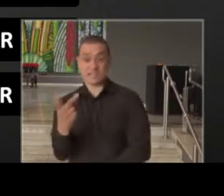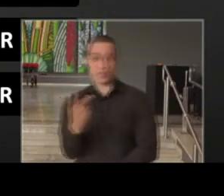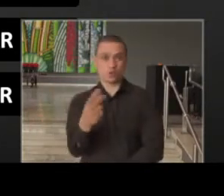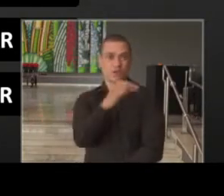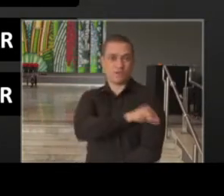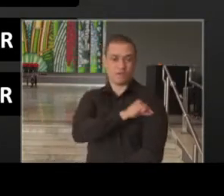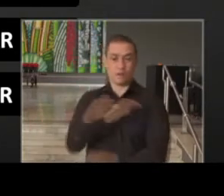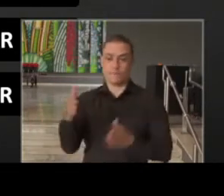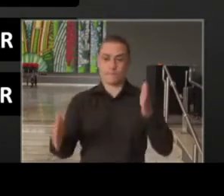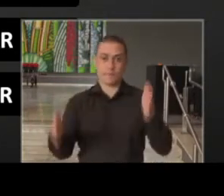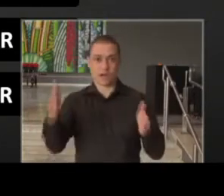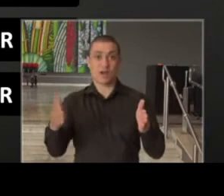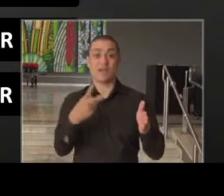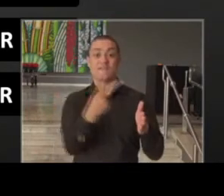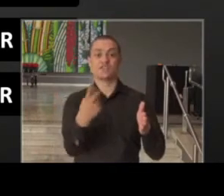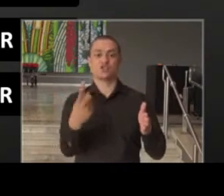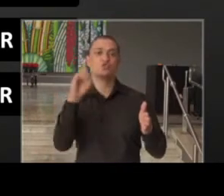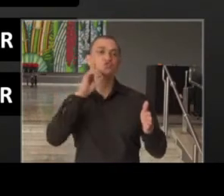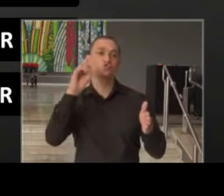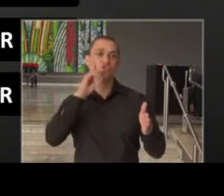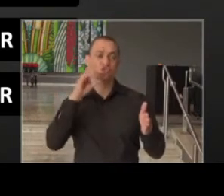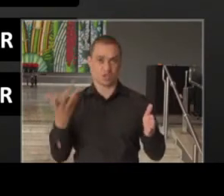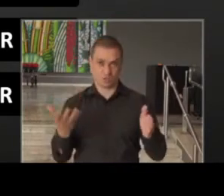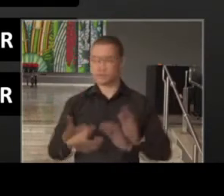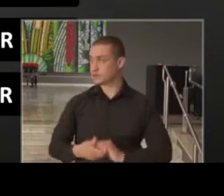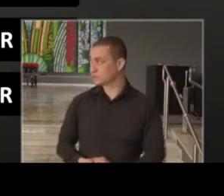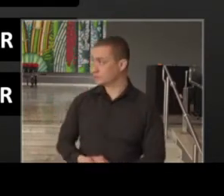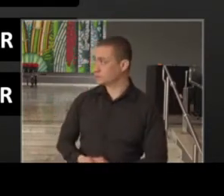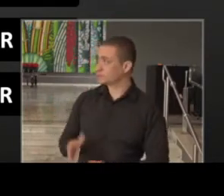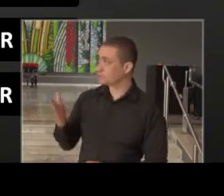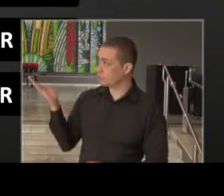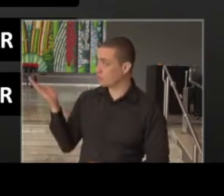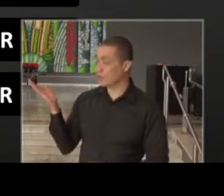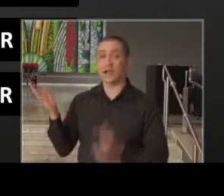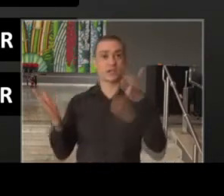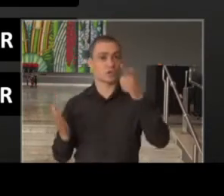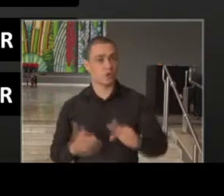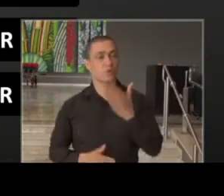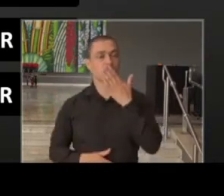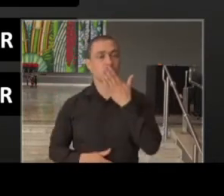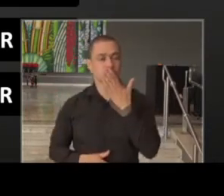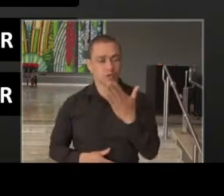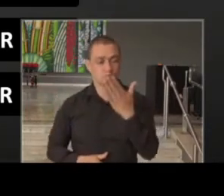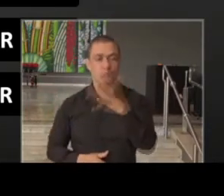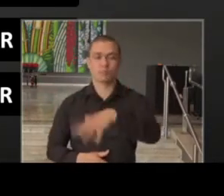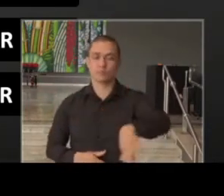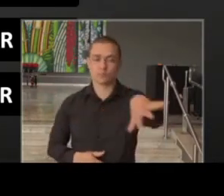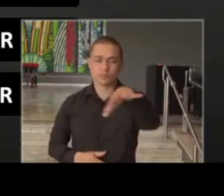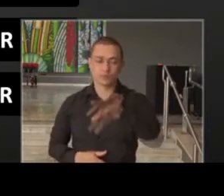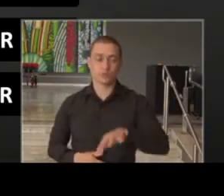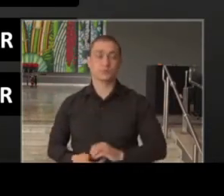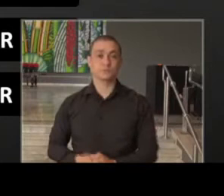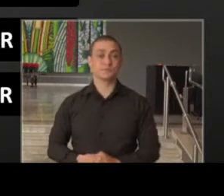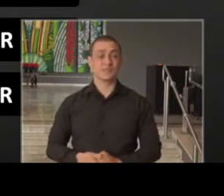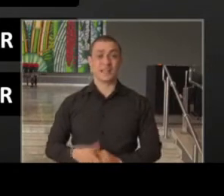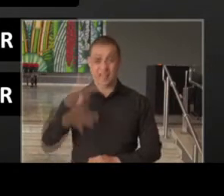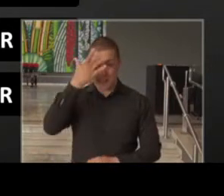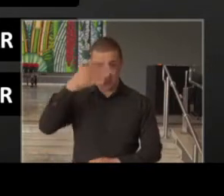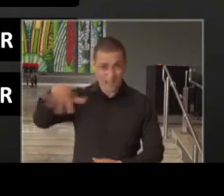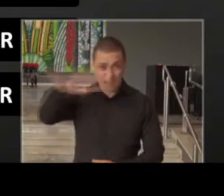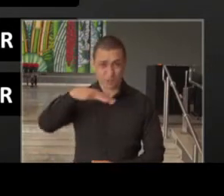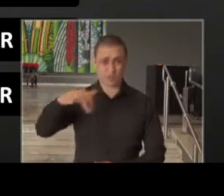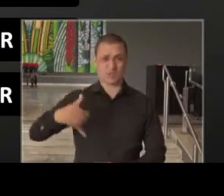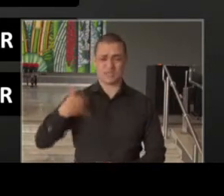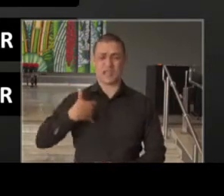segunda dose é de 21 dias. E aqui, mais um apelo nós vamos fazer para que as pessoas